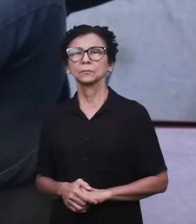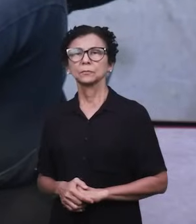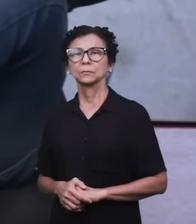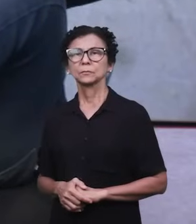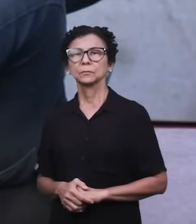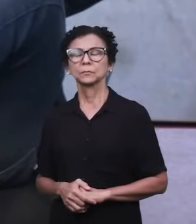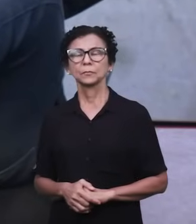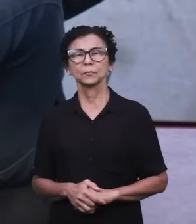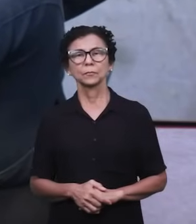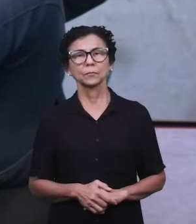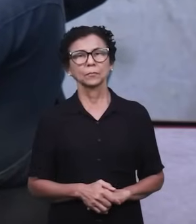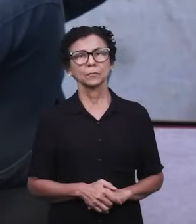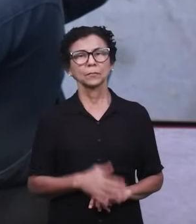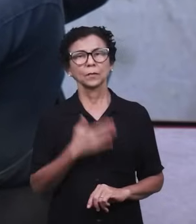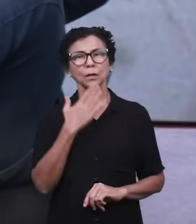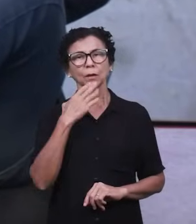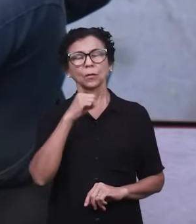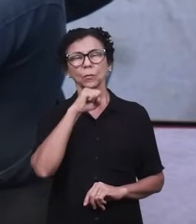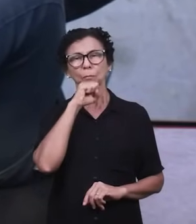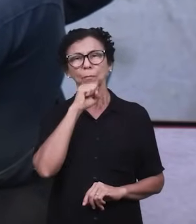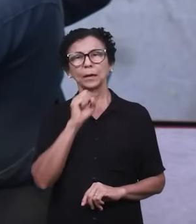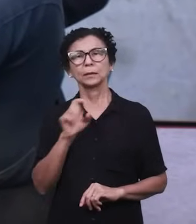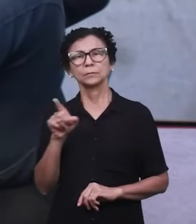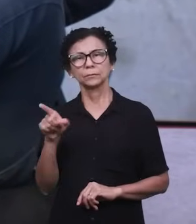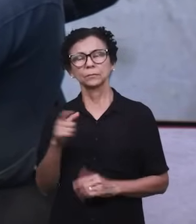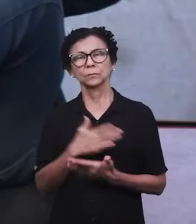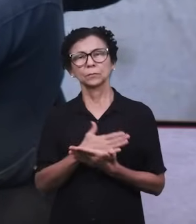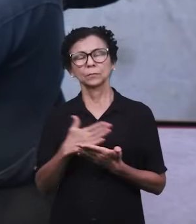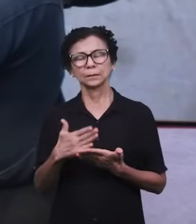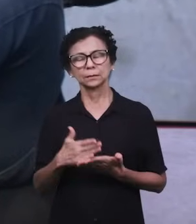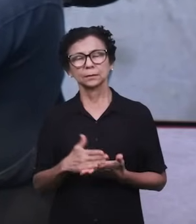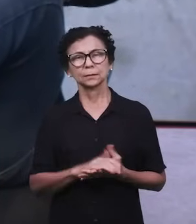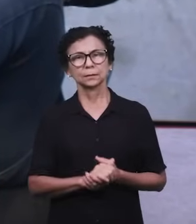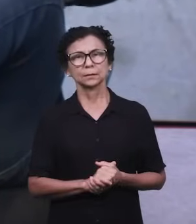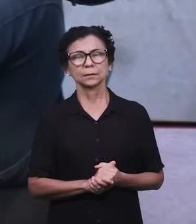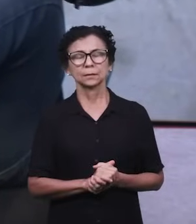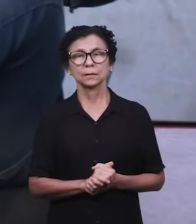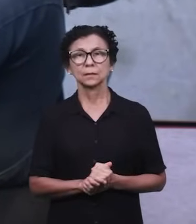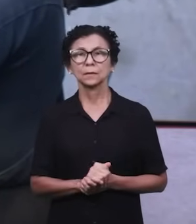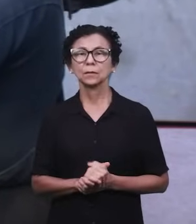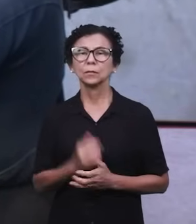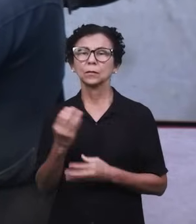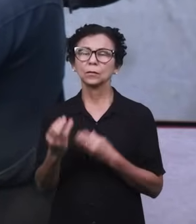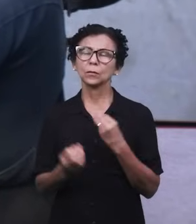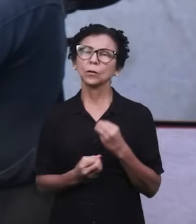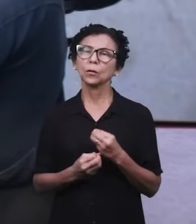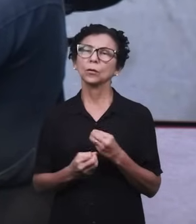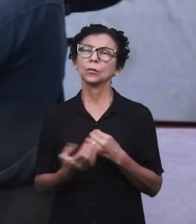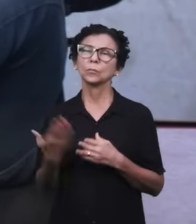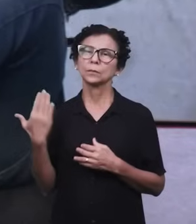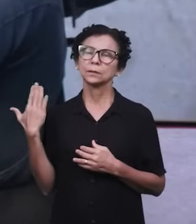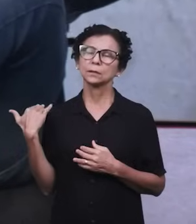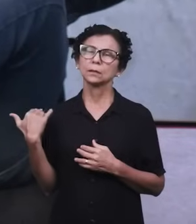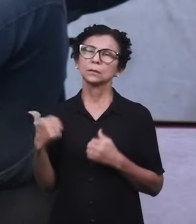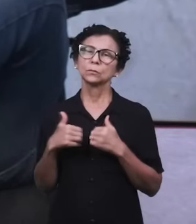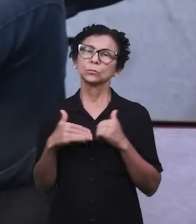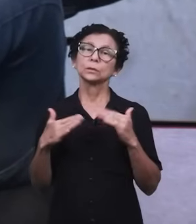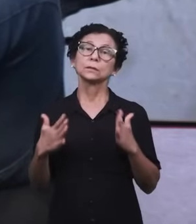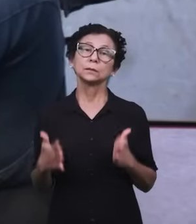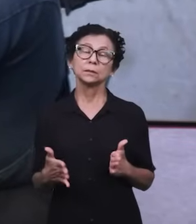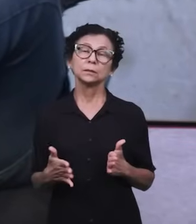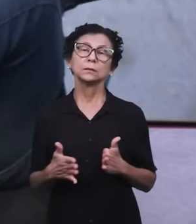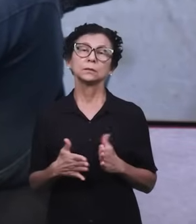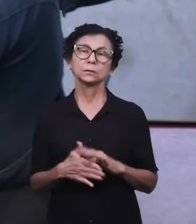vai, pastor Fábio Canal, que é o pai da Sara, começa falando pra gente, o pastor, sobre o início, né?